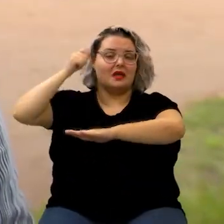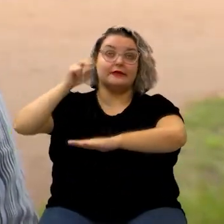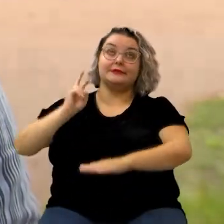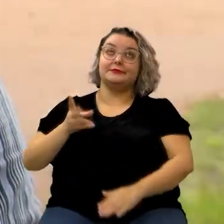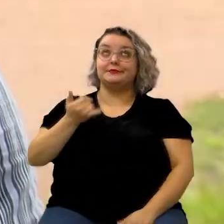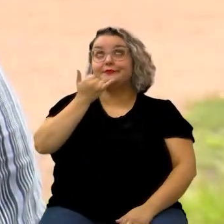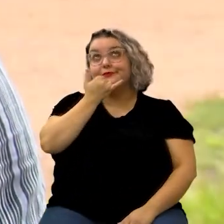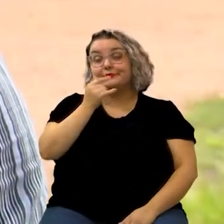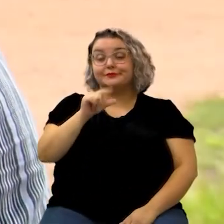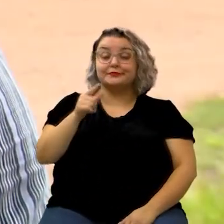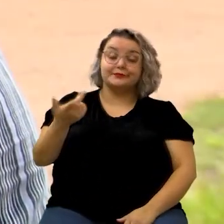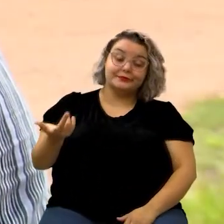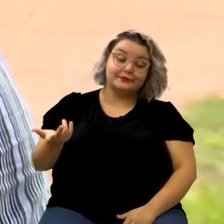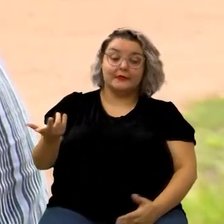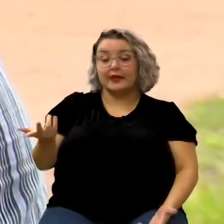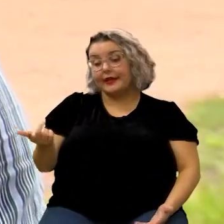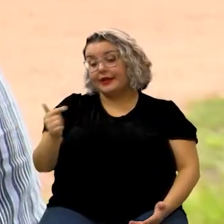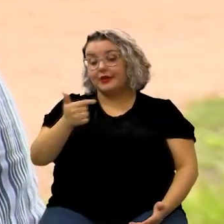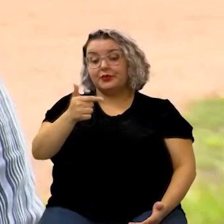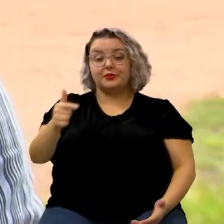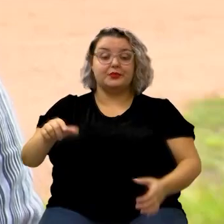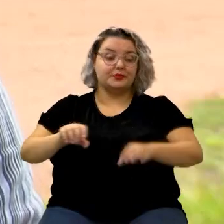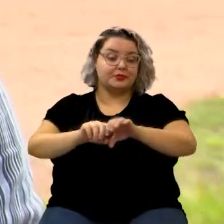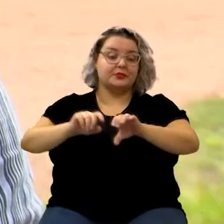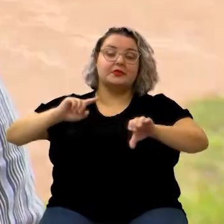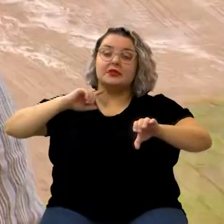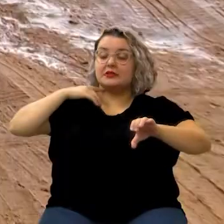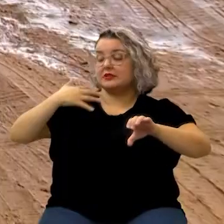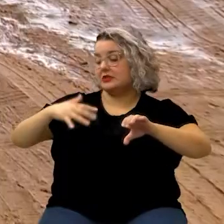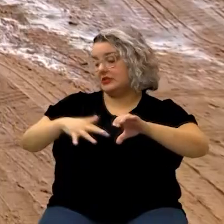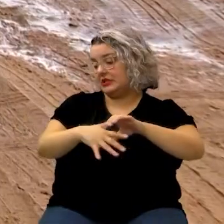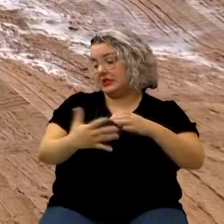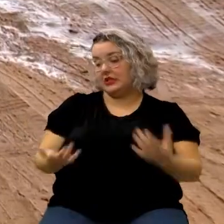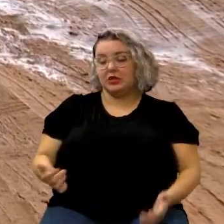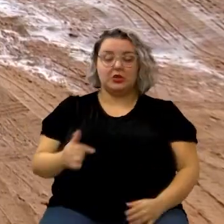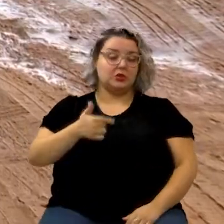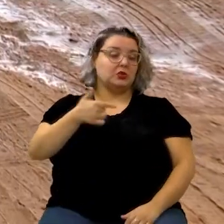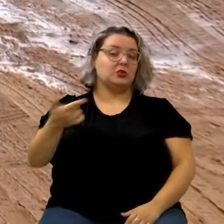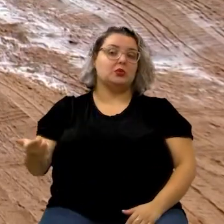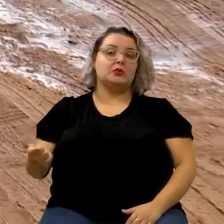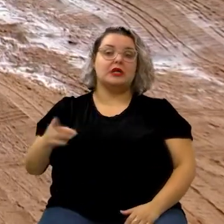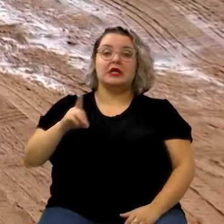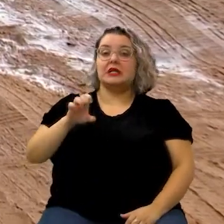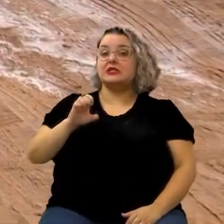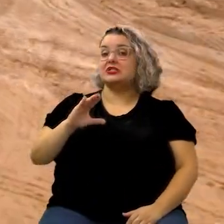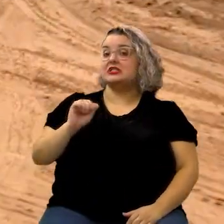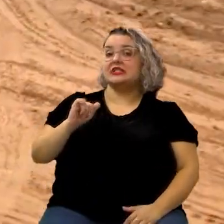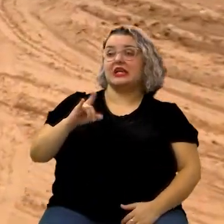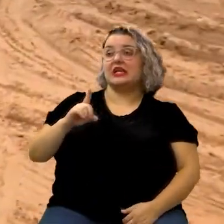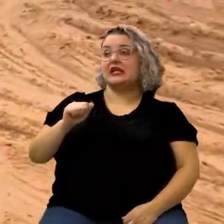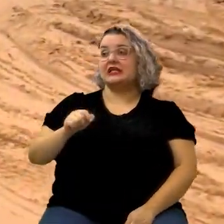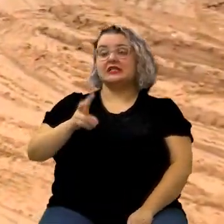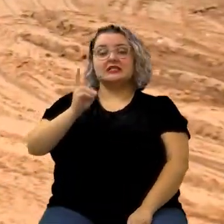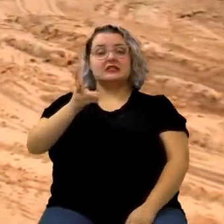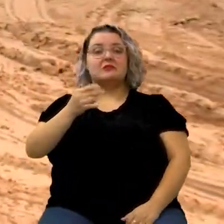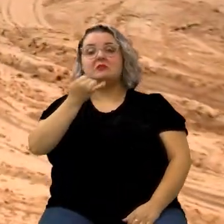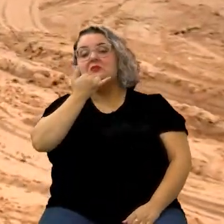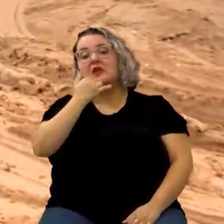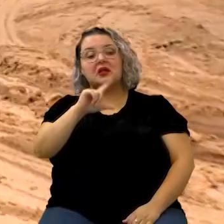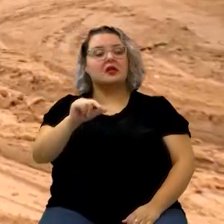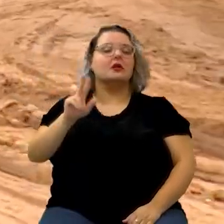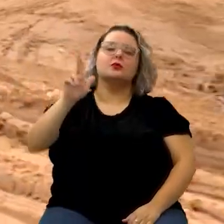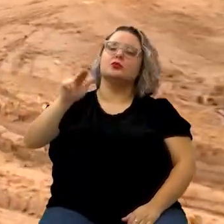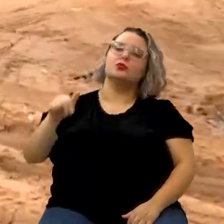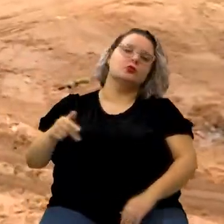desculpas Ah porque não tem a rede de esgoto a porque não tem a descaída Sempre uma desculpa nunca a